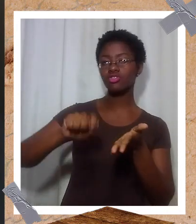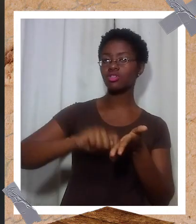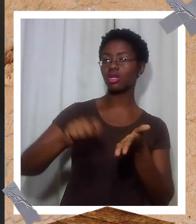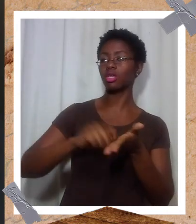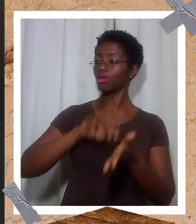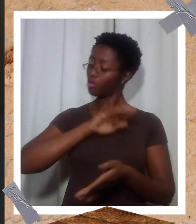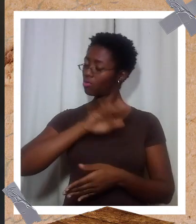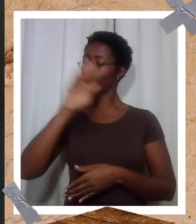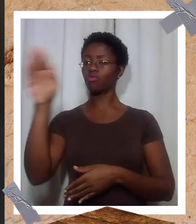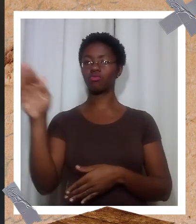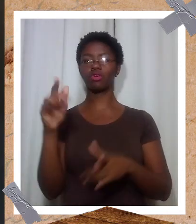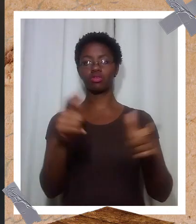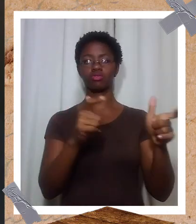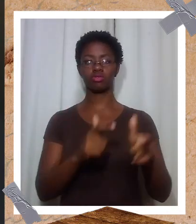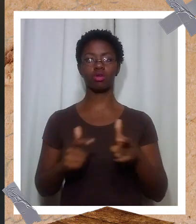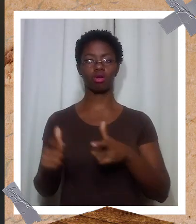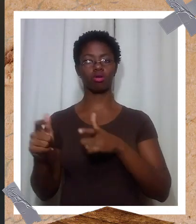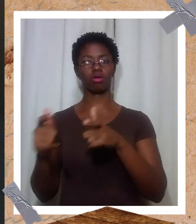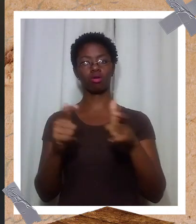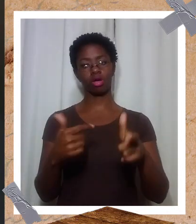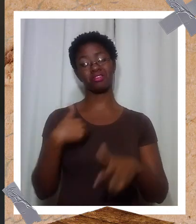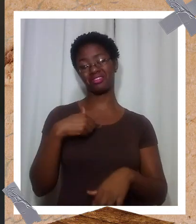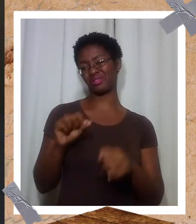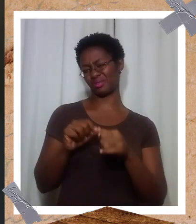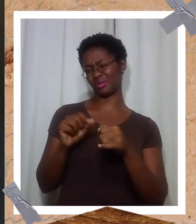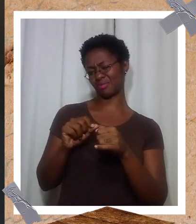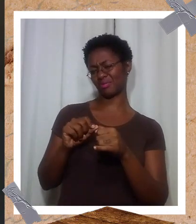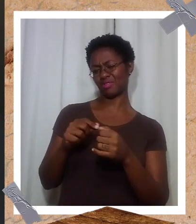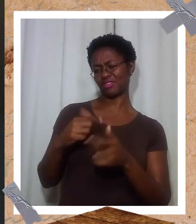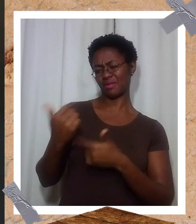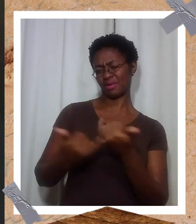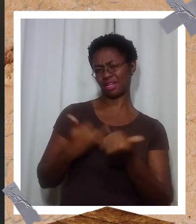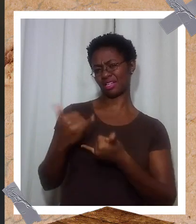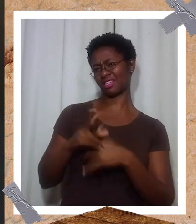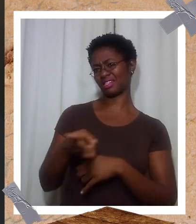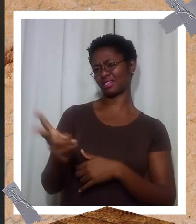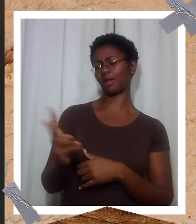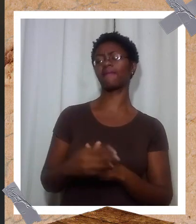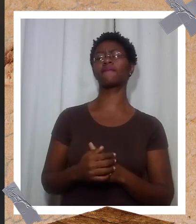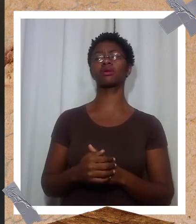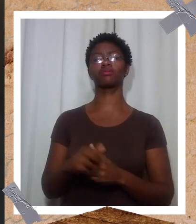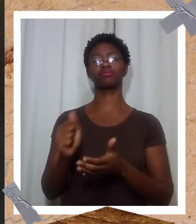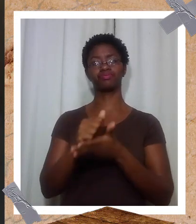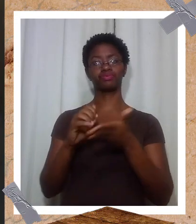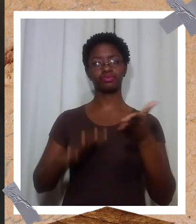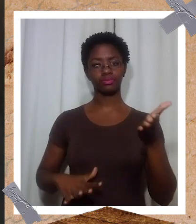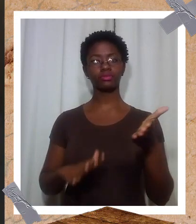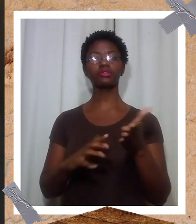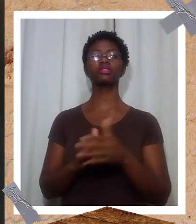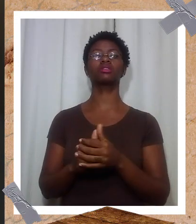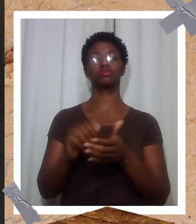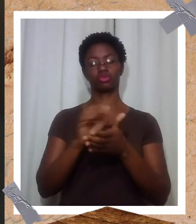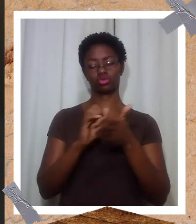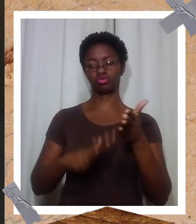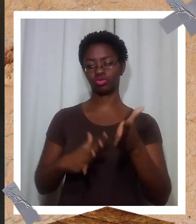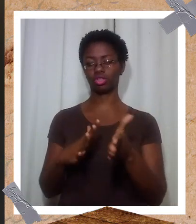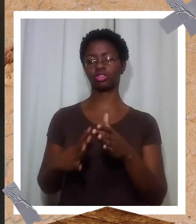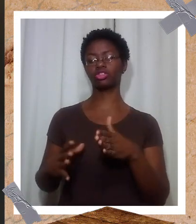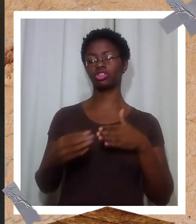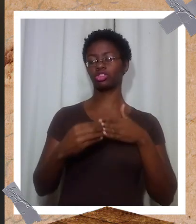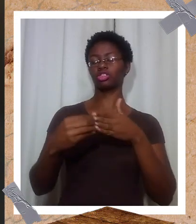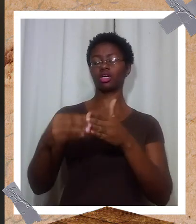né? E eu faço uma brincadeira quando eu estou fazendo as atividades de mediação de leitura,